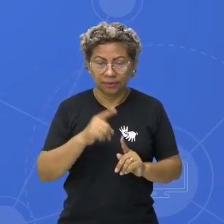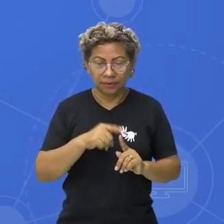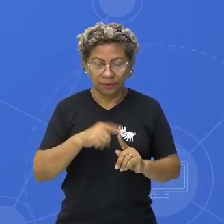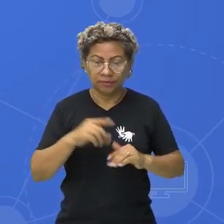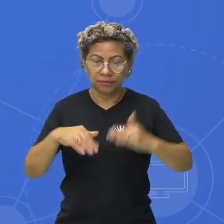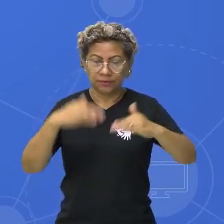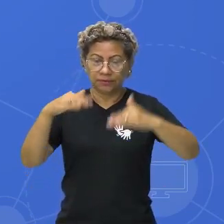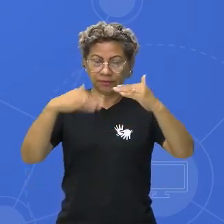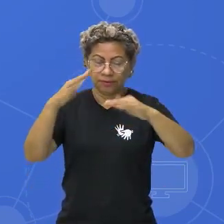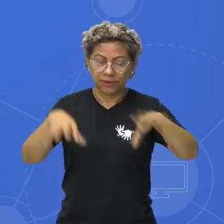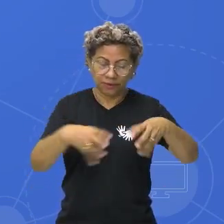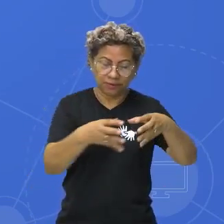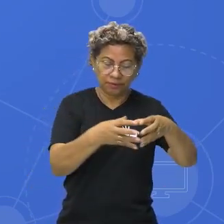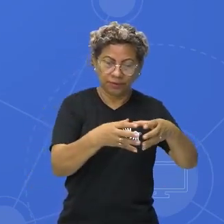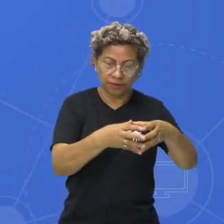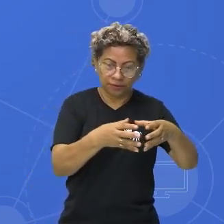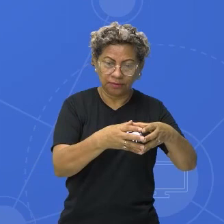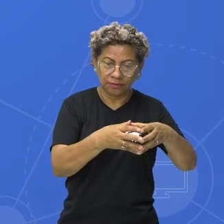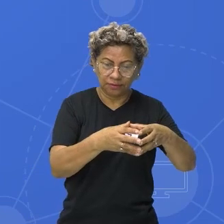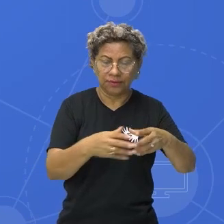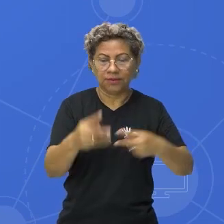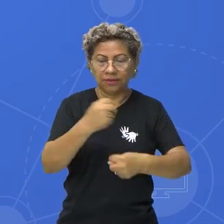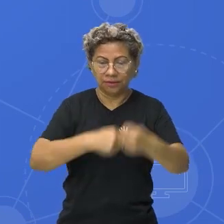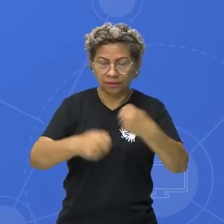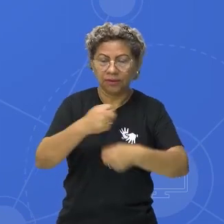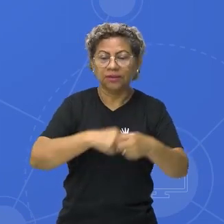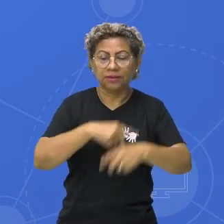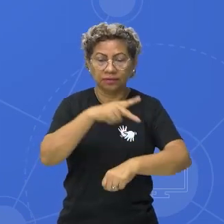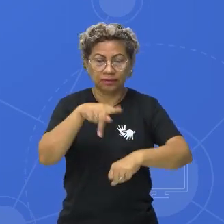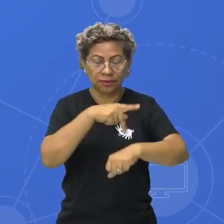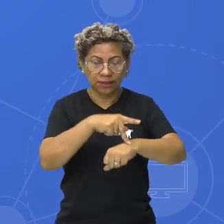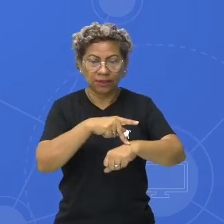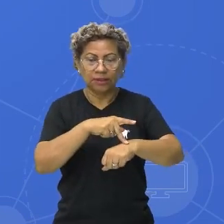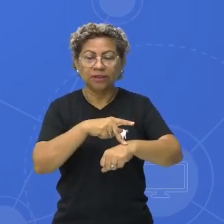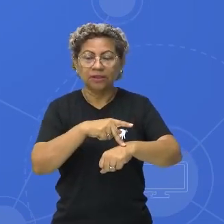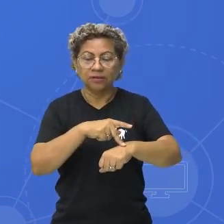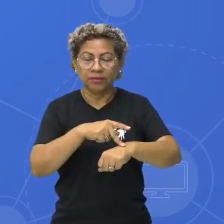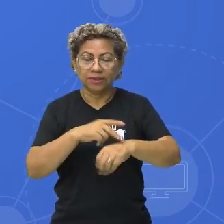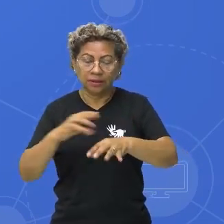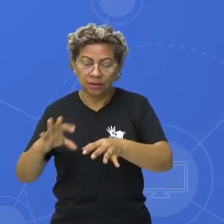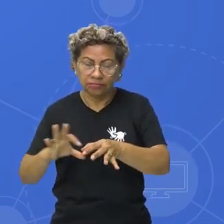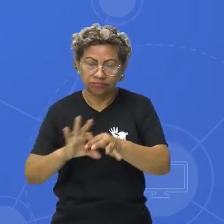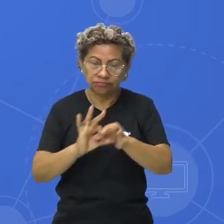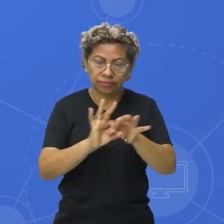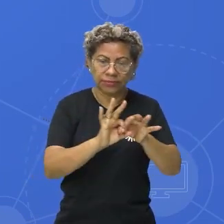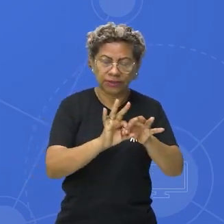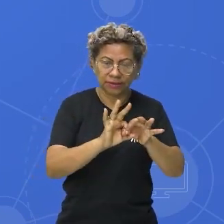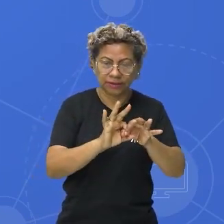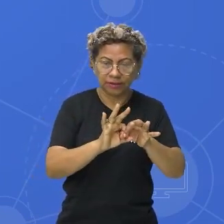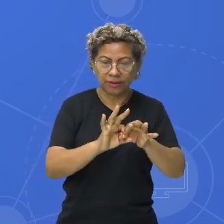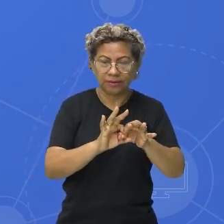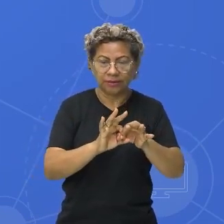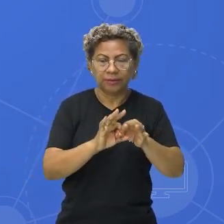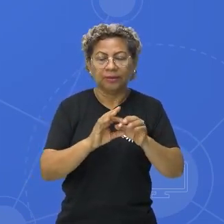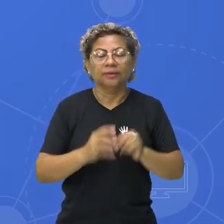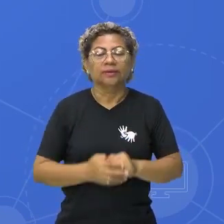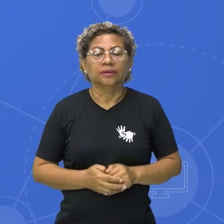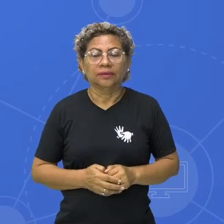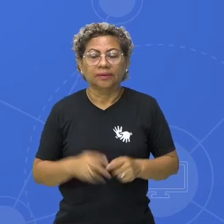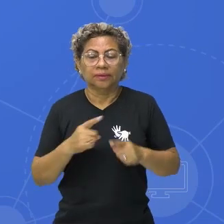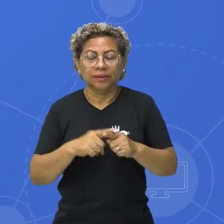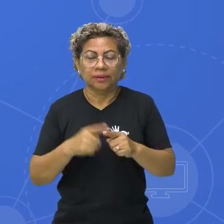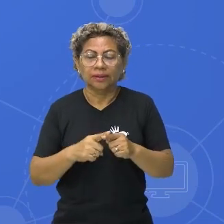dos blocos econômicos que foram os países que começaram a se juntar, né, para verificar a sua economia, o desenvolvimento